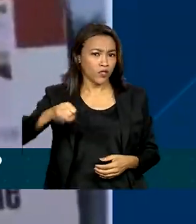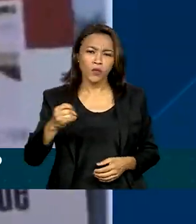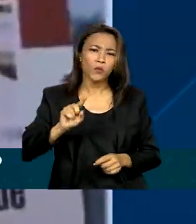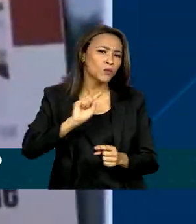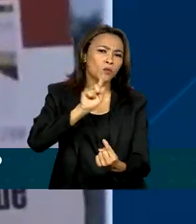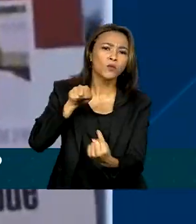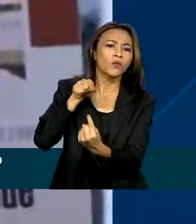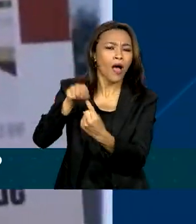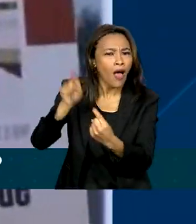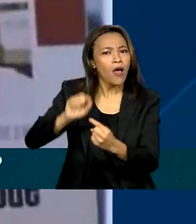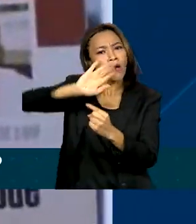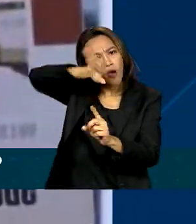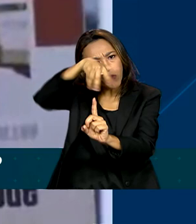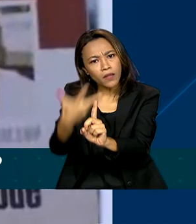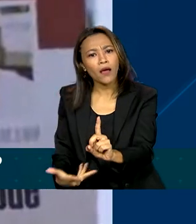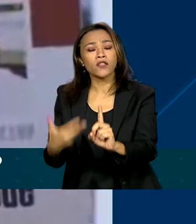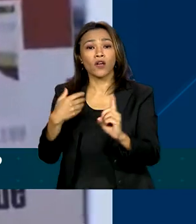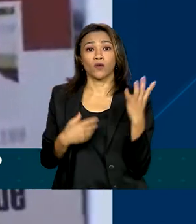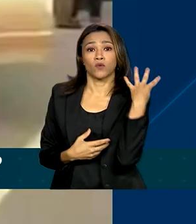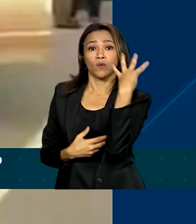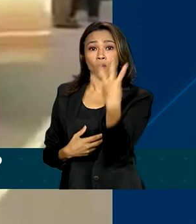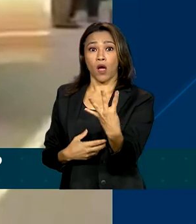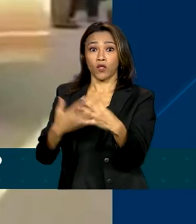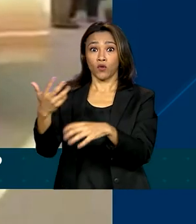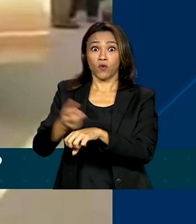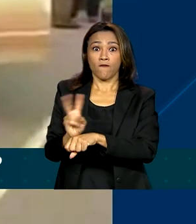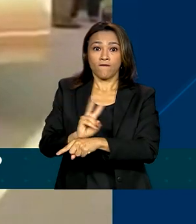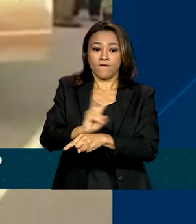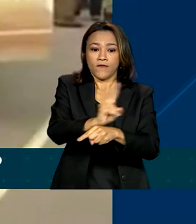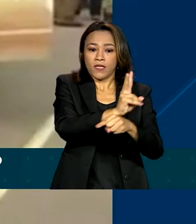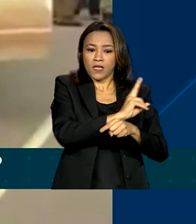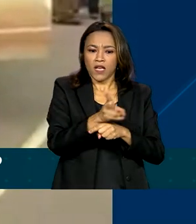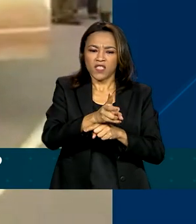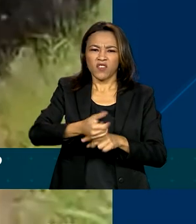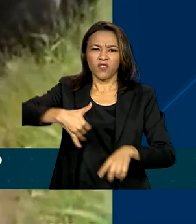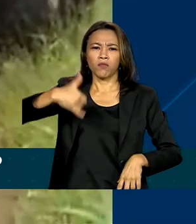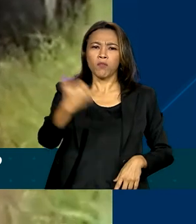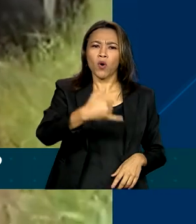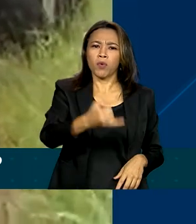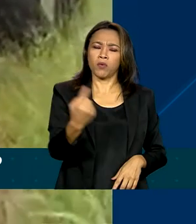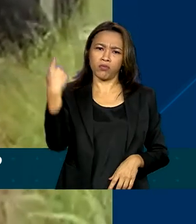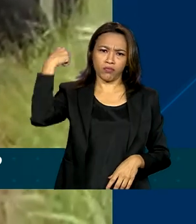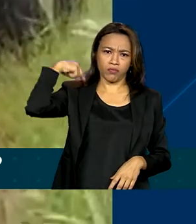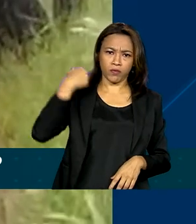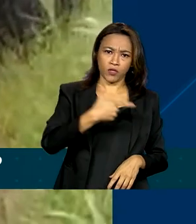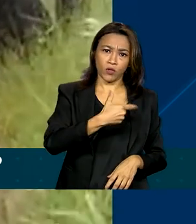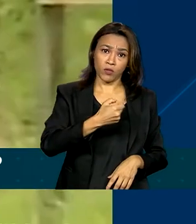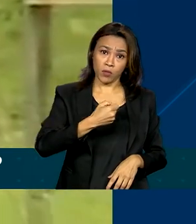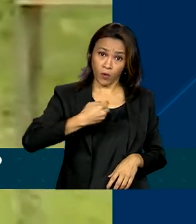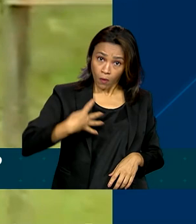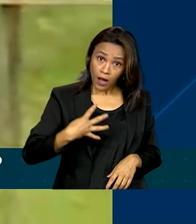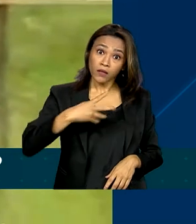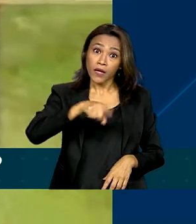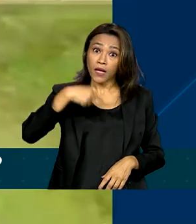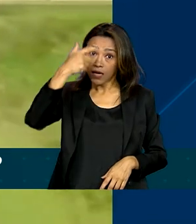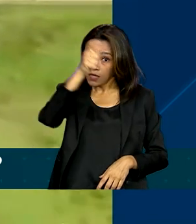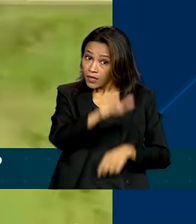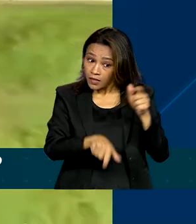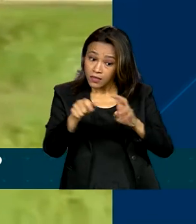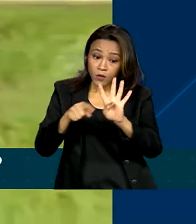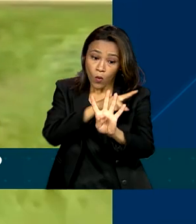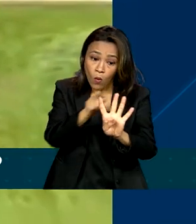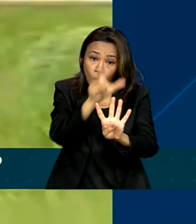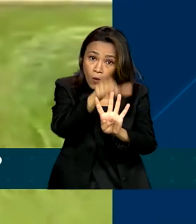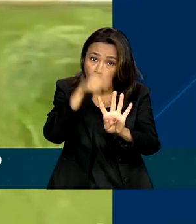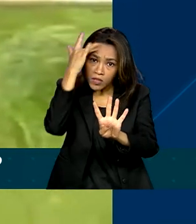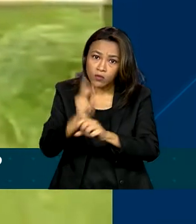homenagem aos quatro fiscais do trabalho, assassinados em 2004, quando fiscalizavam fazendas na região